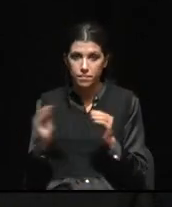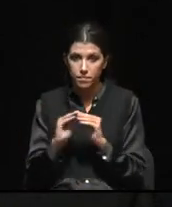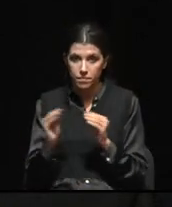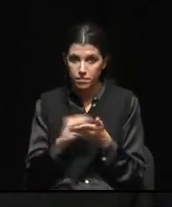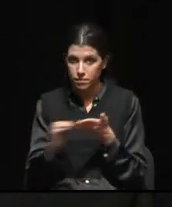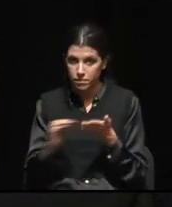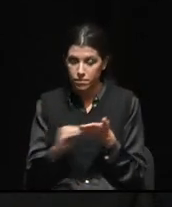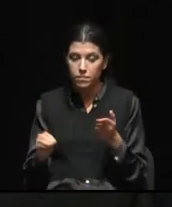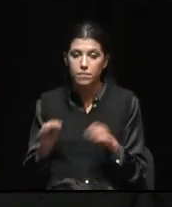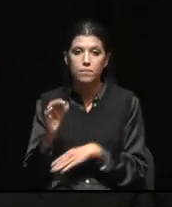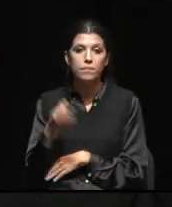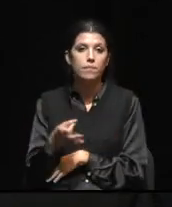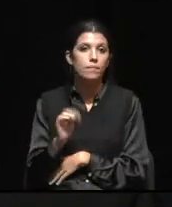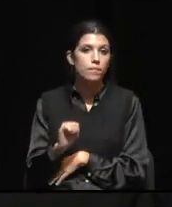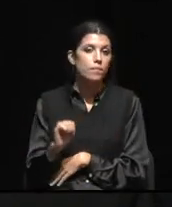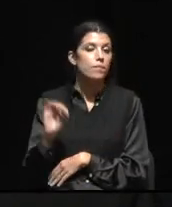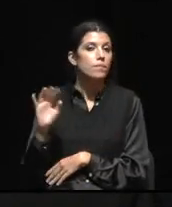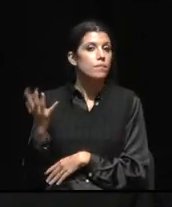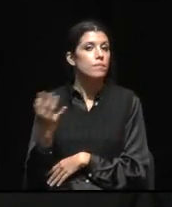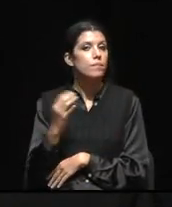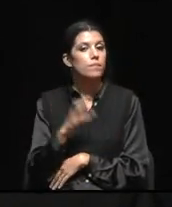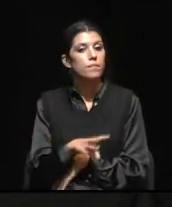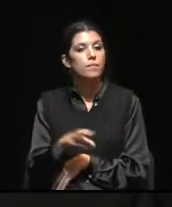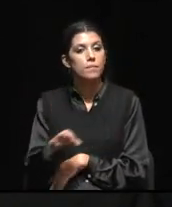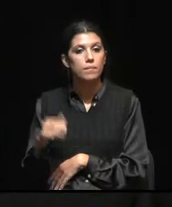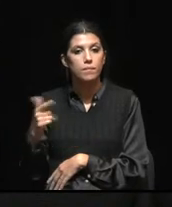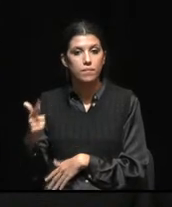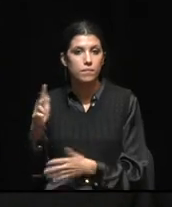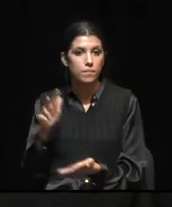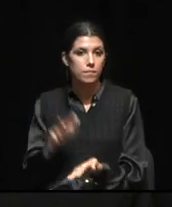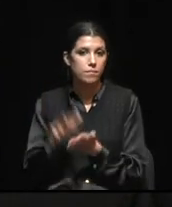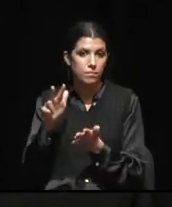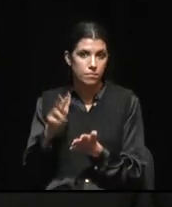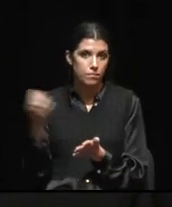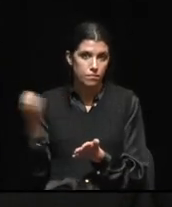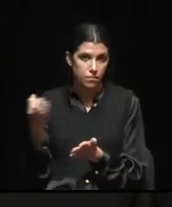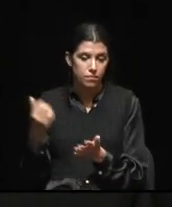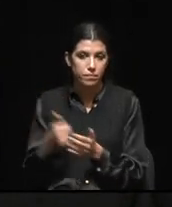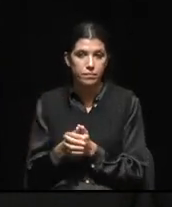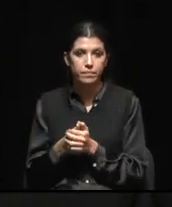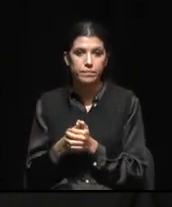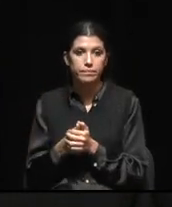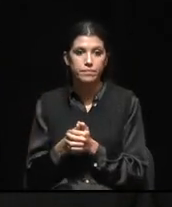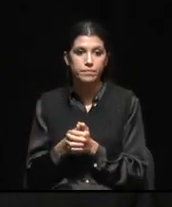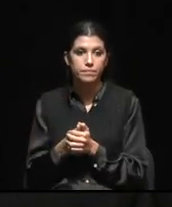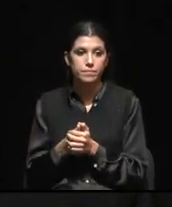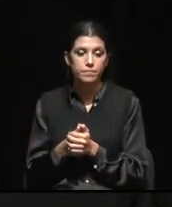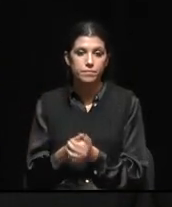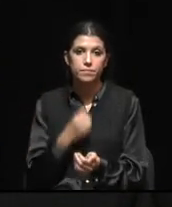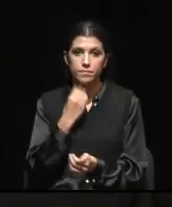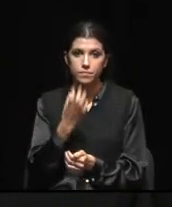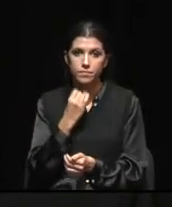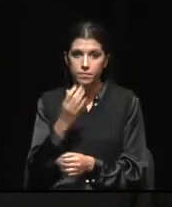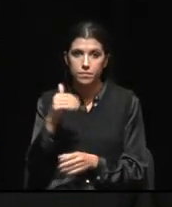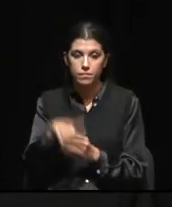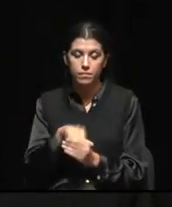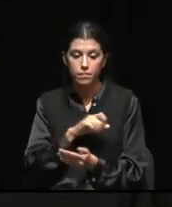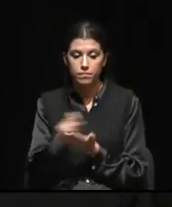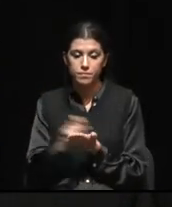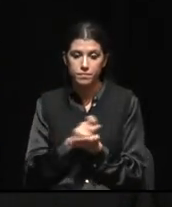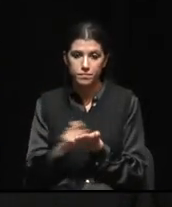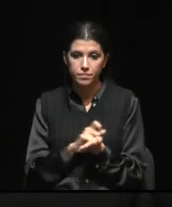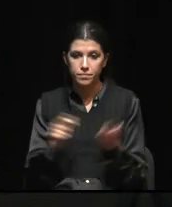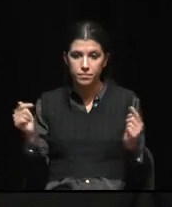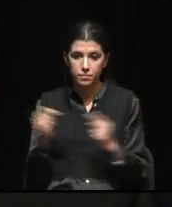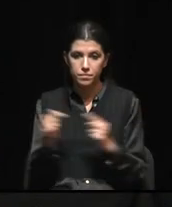Pan iniciativa liberal e mpt foi aprovado declaração de voto escrita do